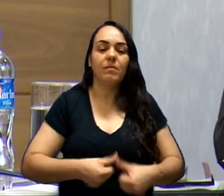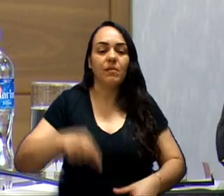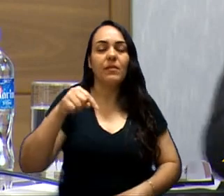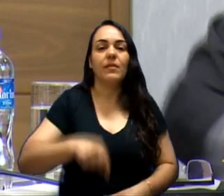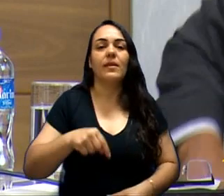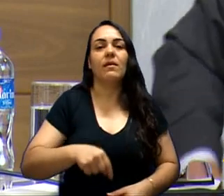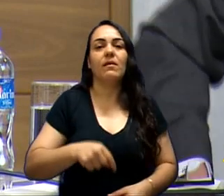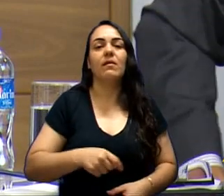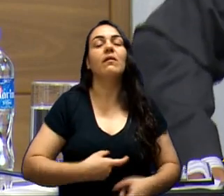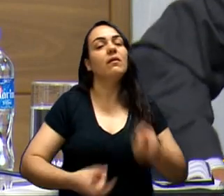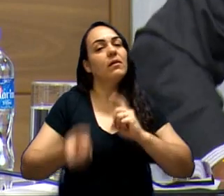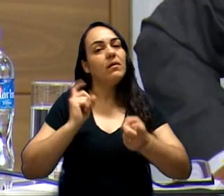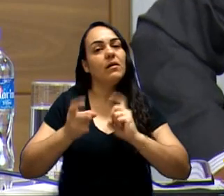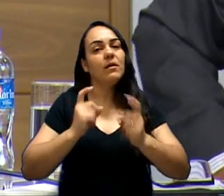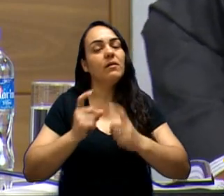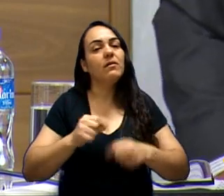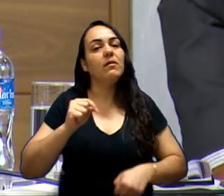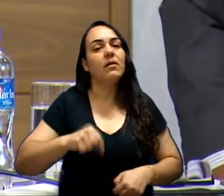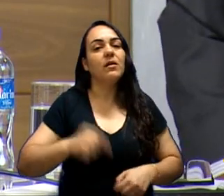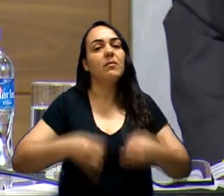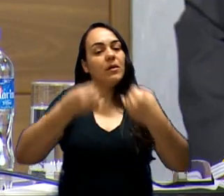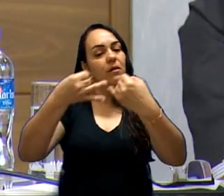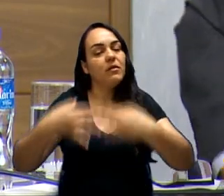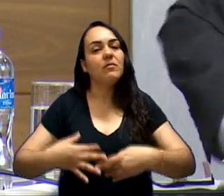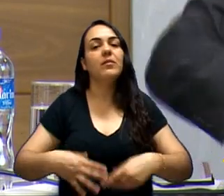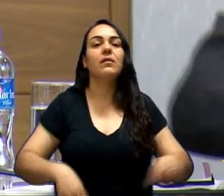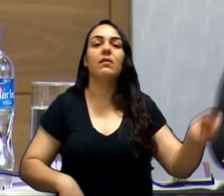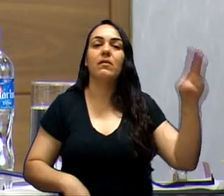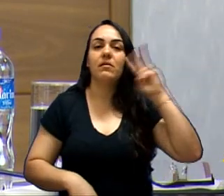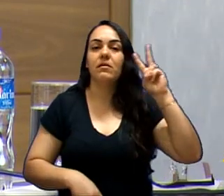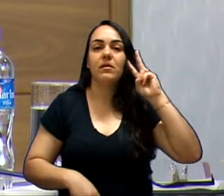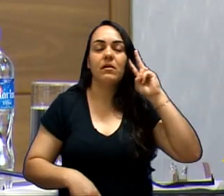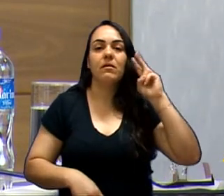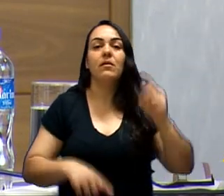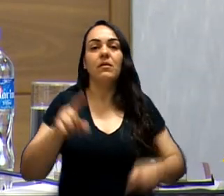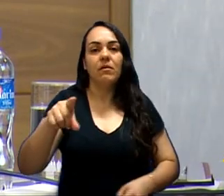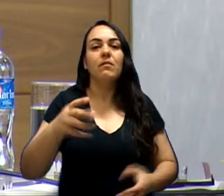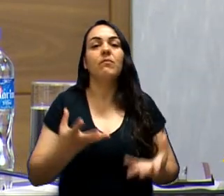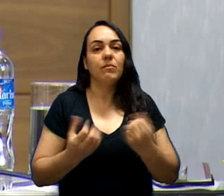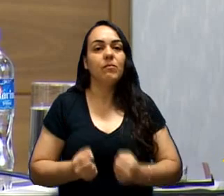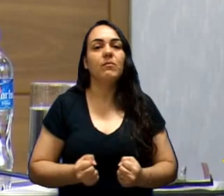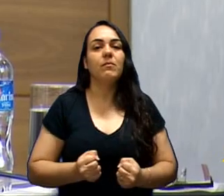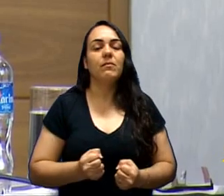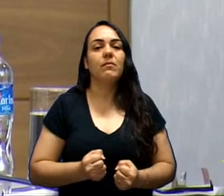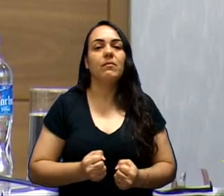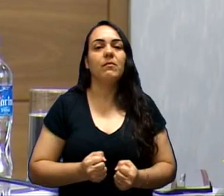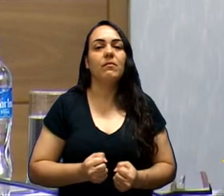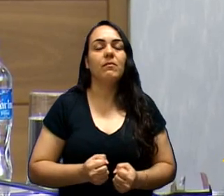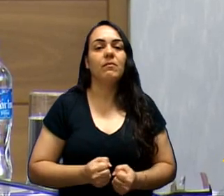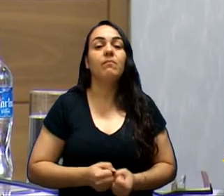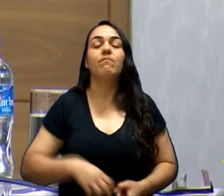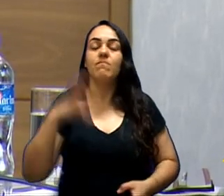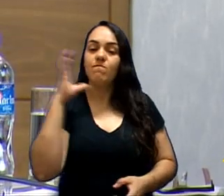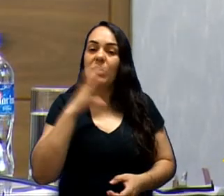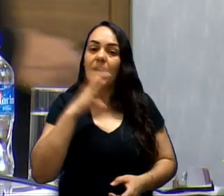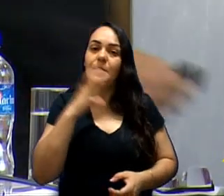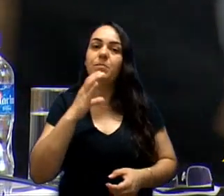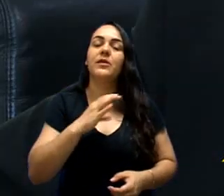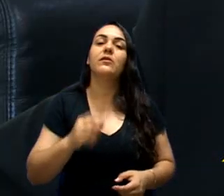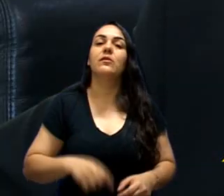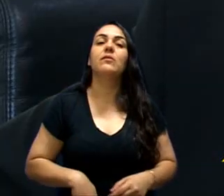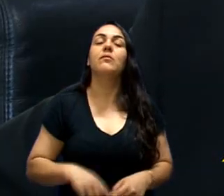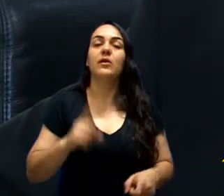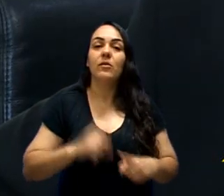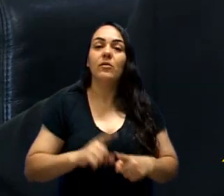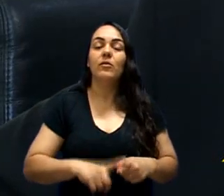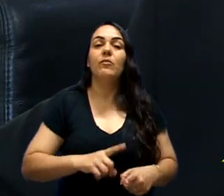primeira sessão subsequente à segunda-feira. O senhor concorda com isso? Urgente, que já sai com uma